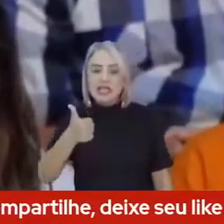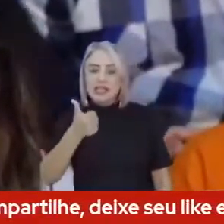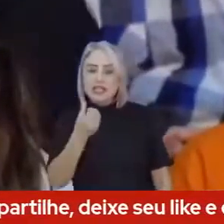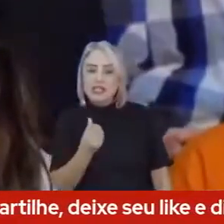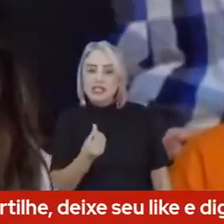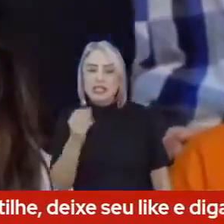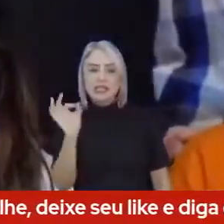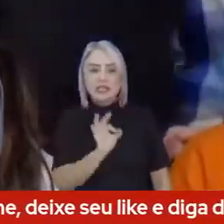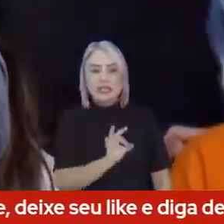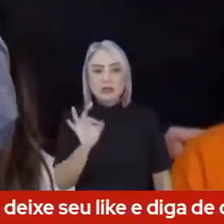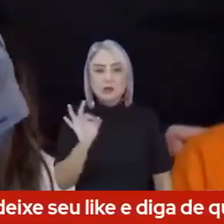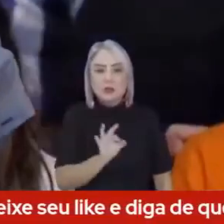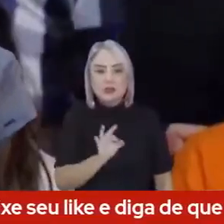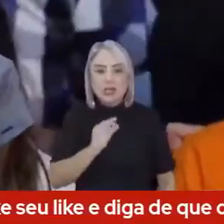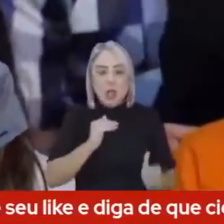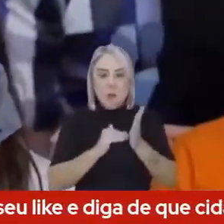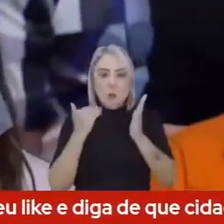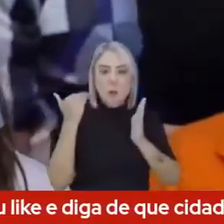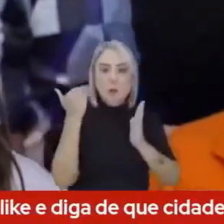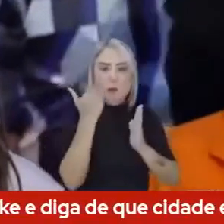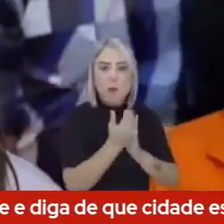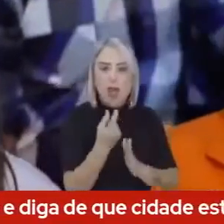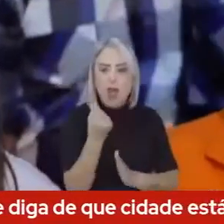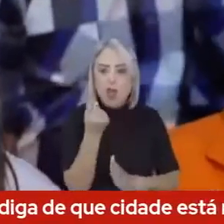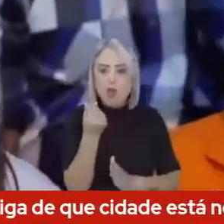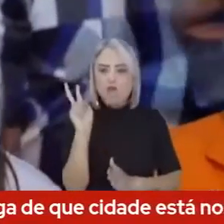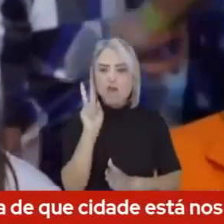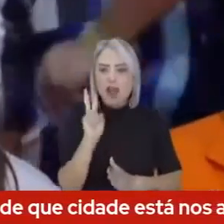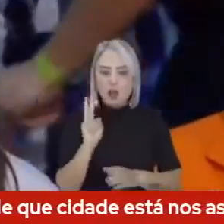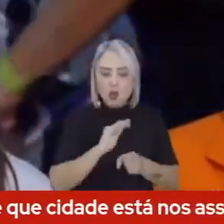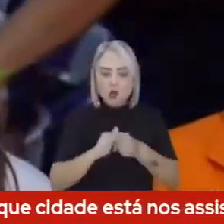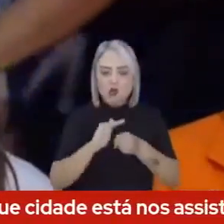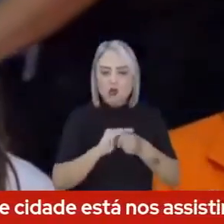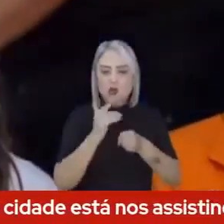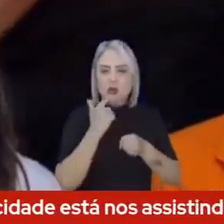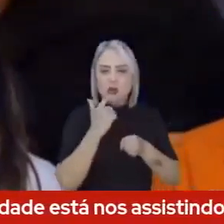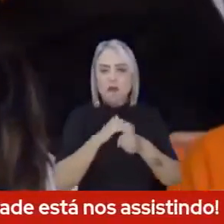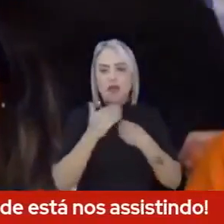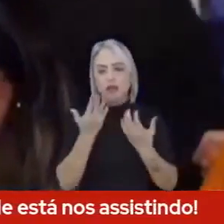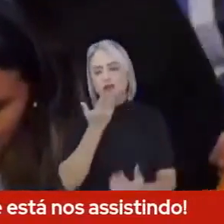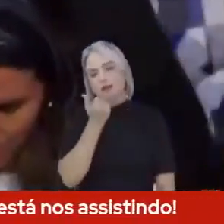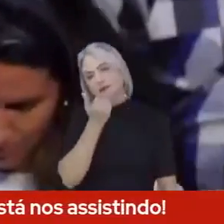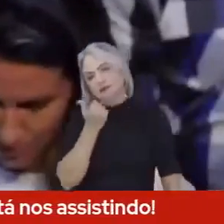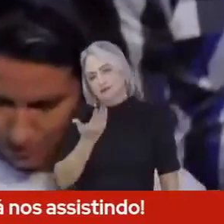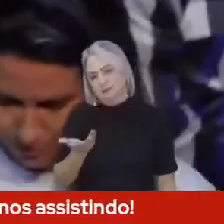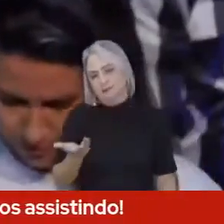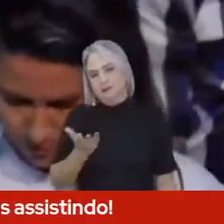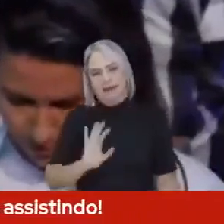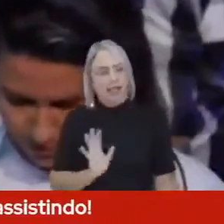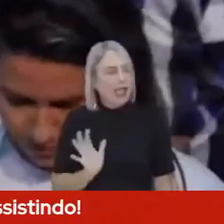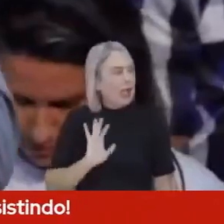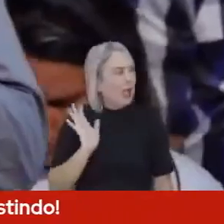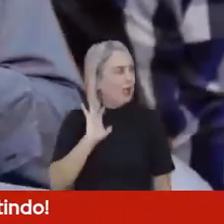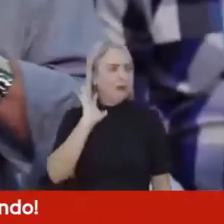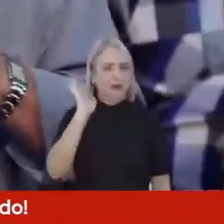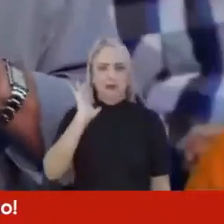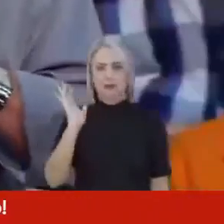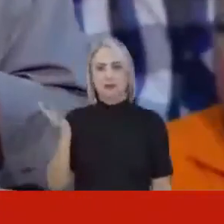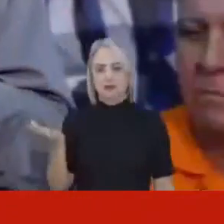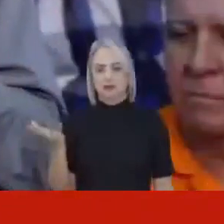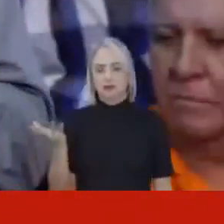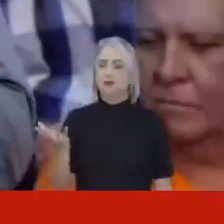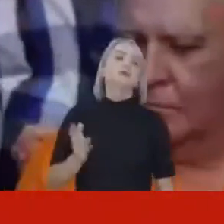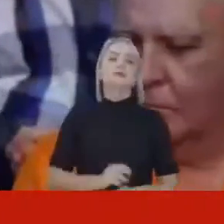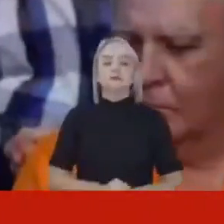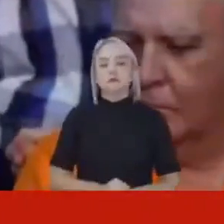116% o aumento do preço do tomate, dos alimentos, a carestia. Portanto, eu